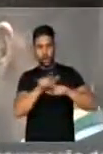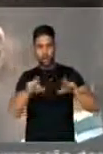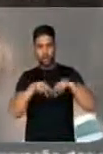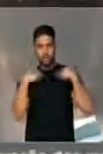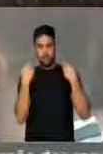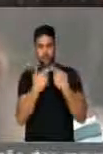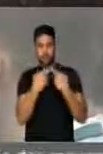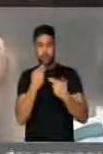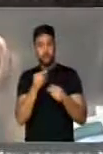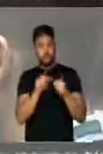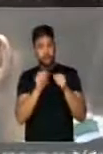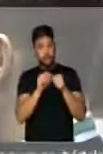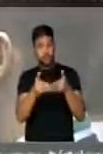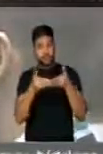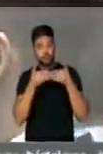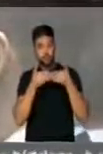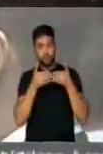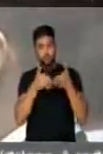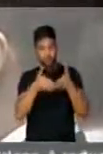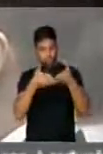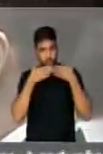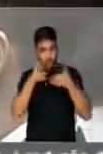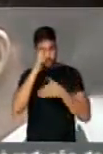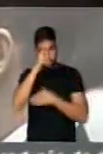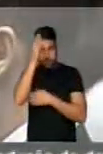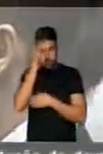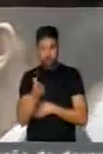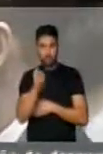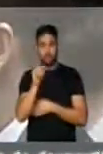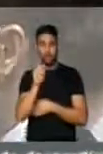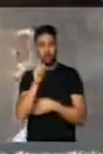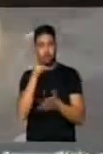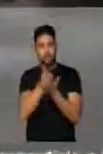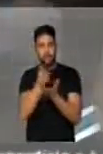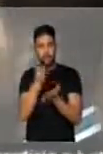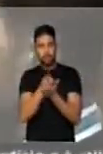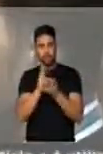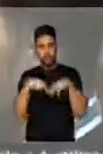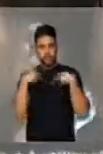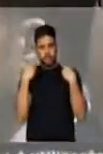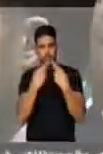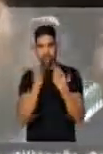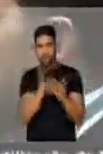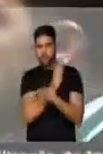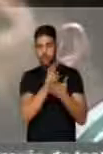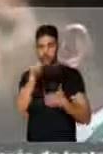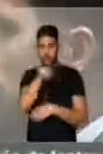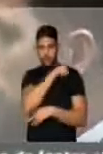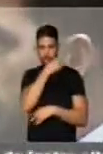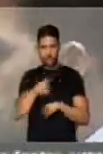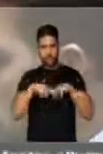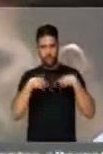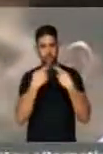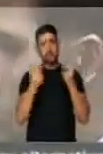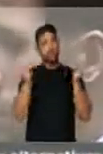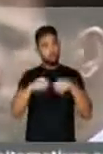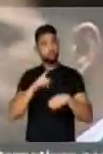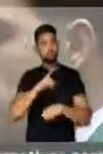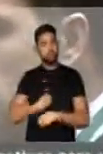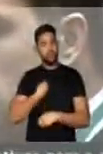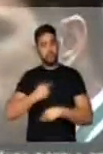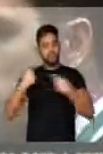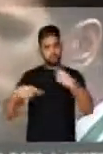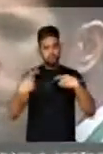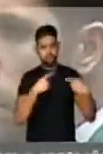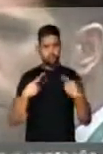sessão eu venho fazer uma solicitação à vossa excelência que mantém a sessão sem suspendê la para que a gente possa ter a